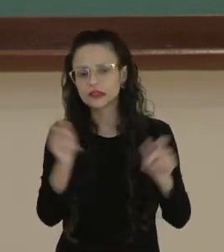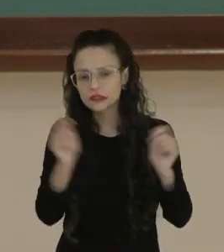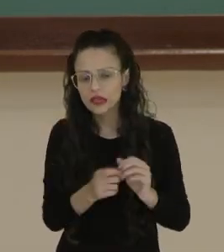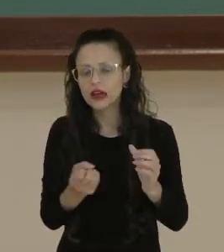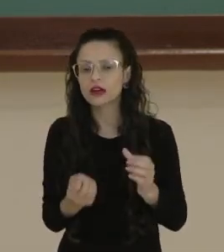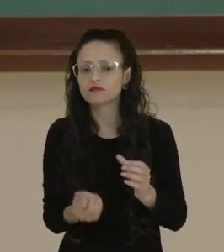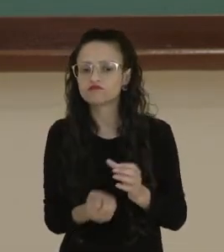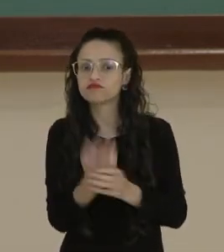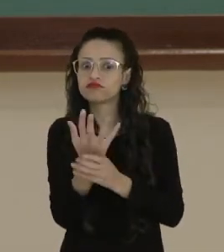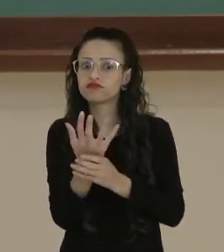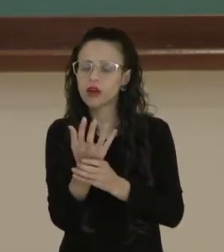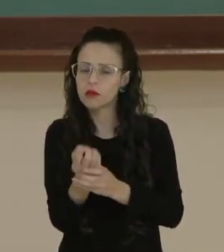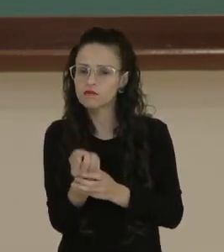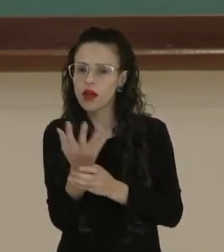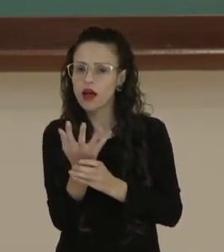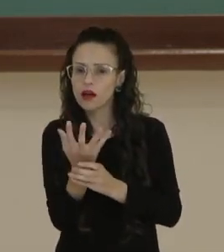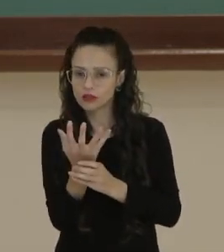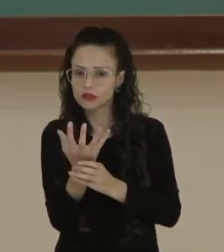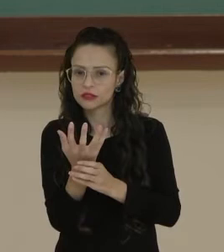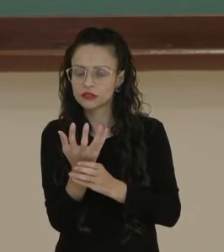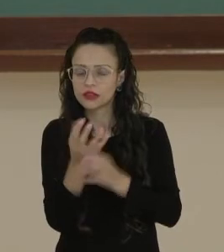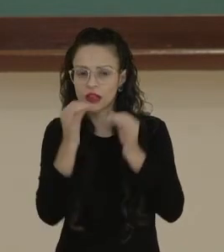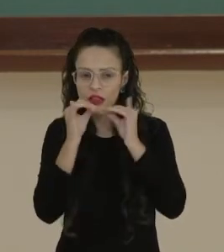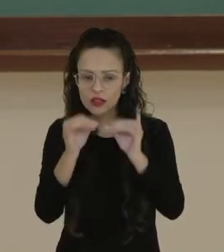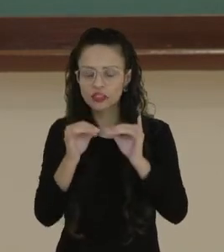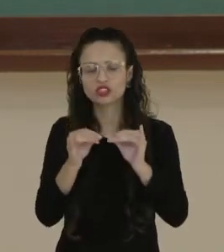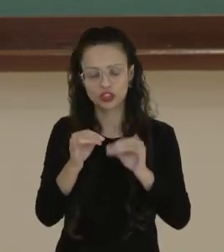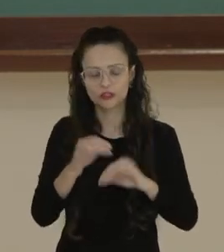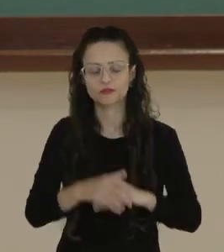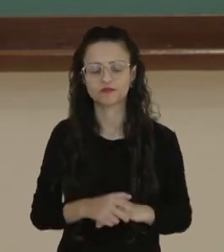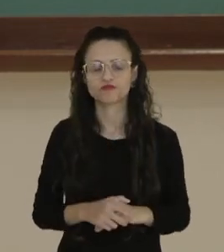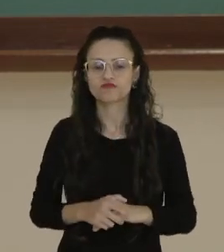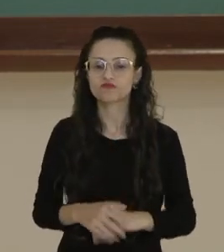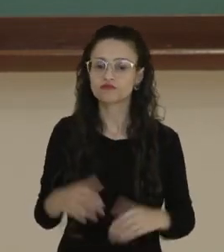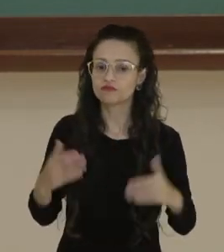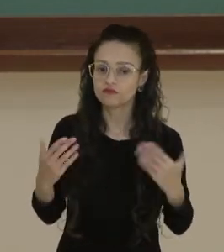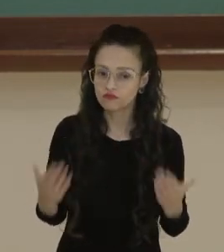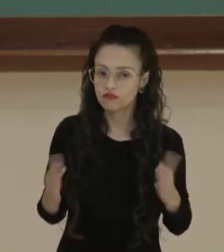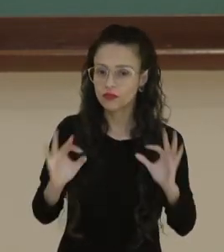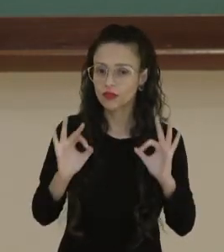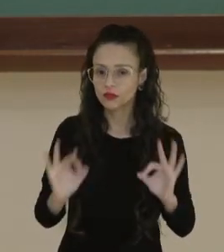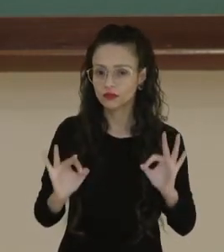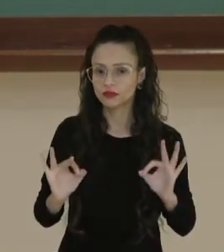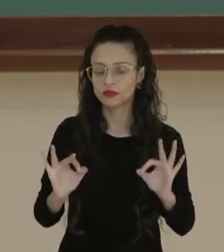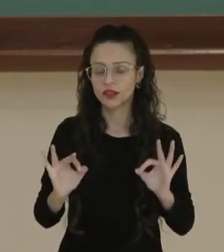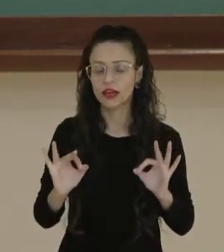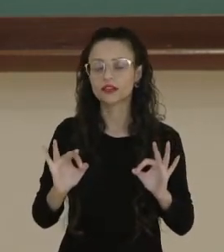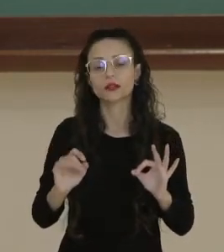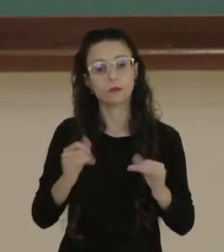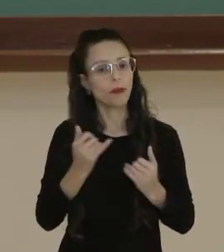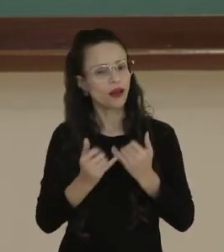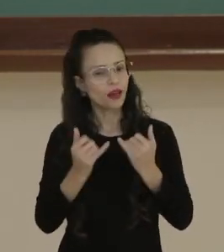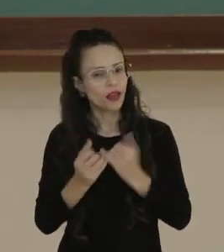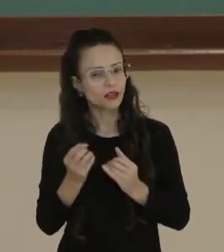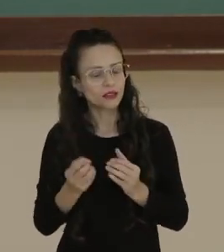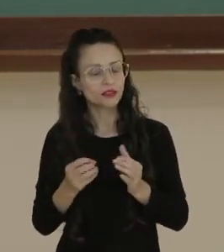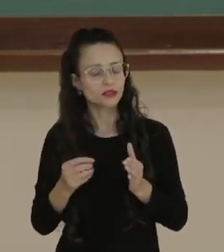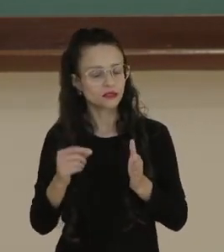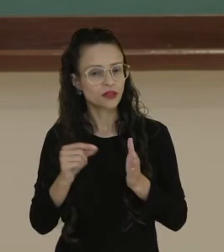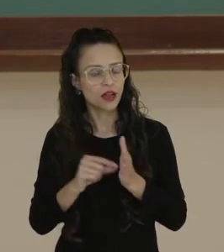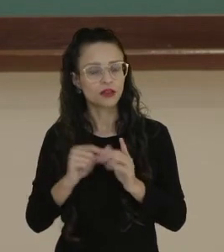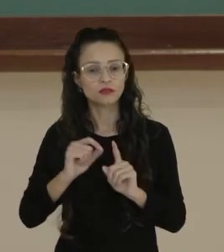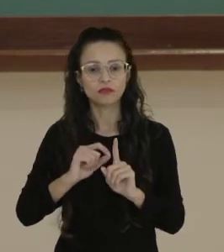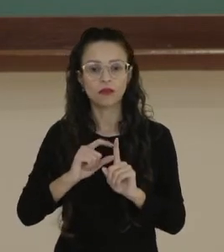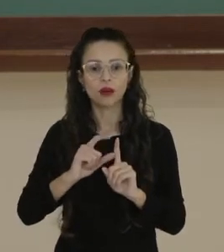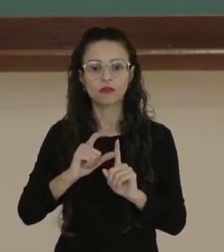acaba gerando uma energia que está carregando o celular, certo? Dá aquele sinal de que está carregando. Veja, eu estou falando